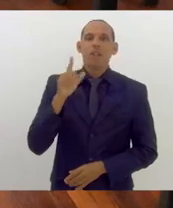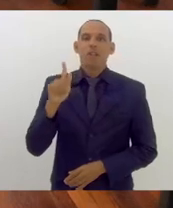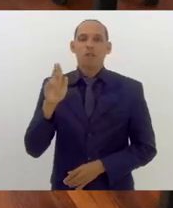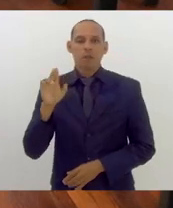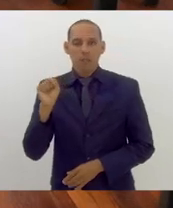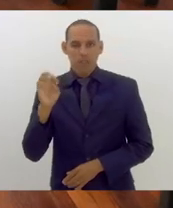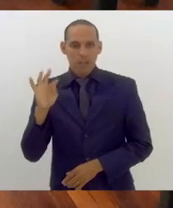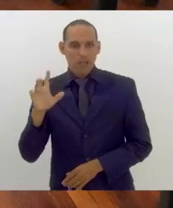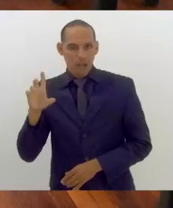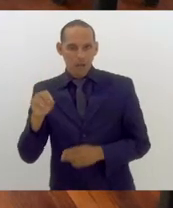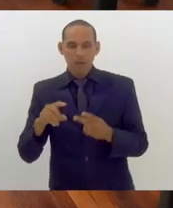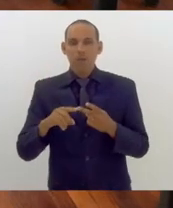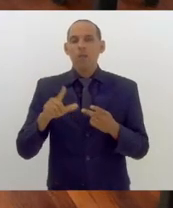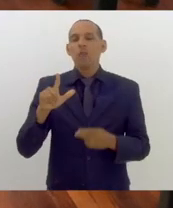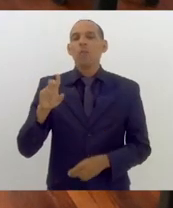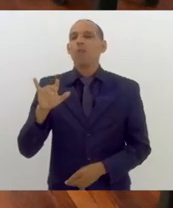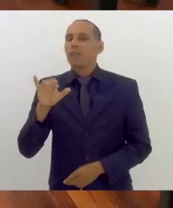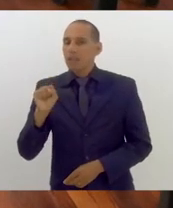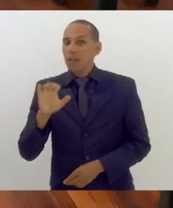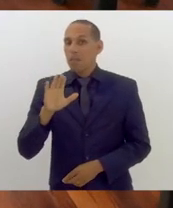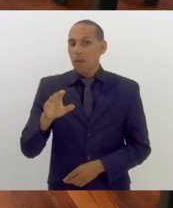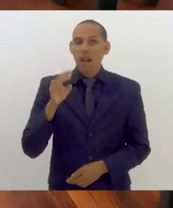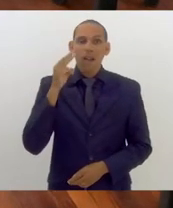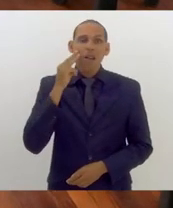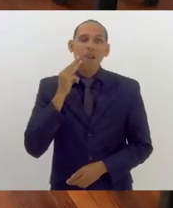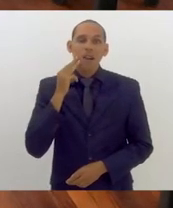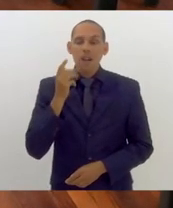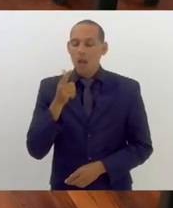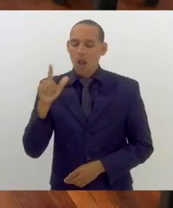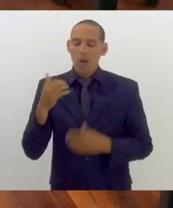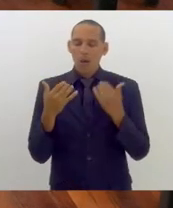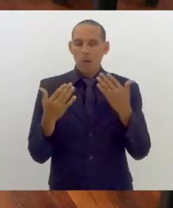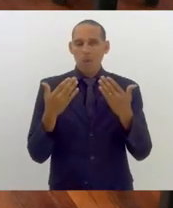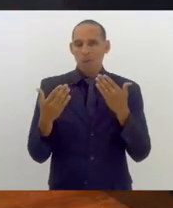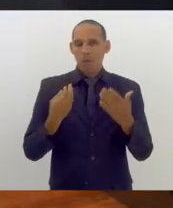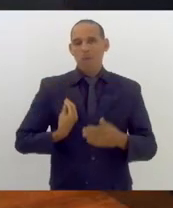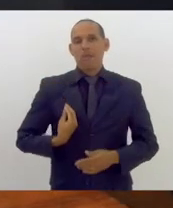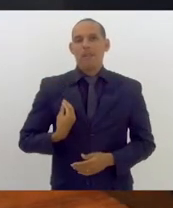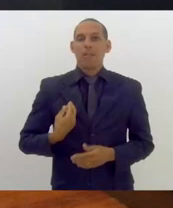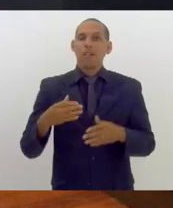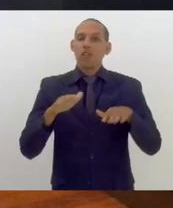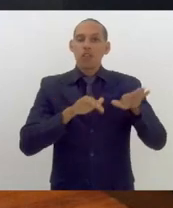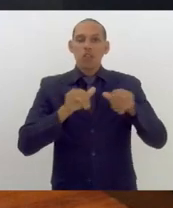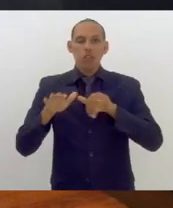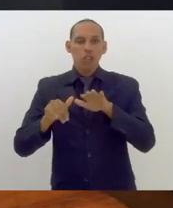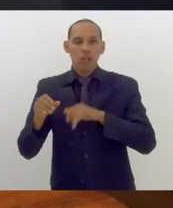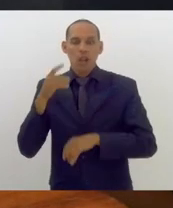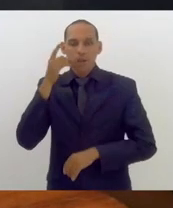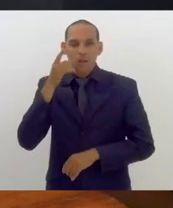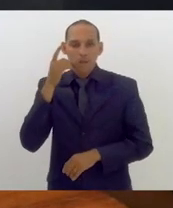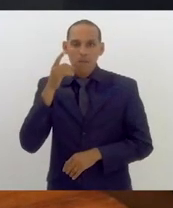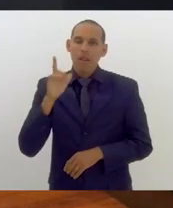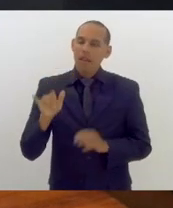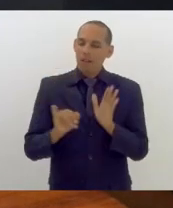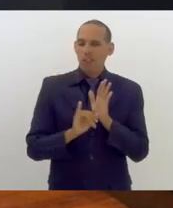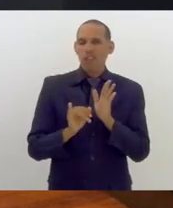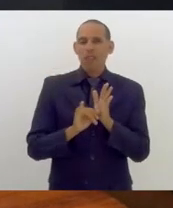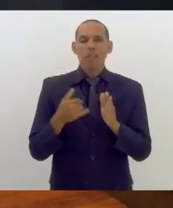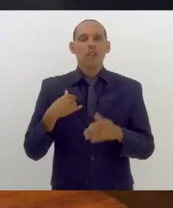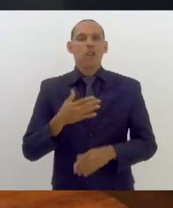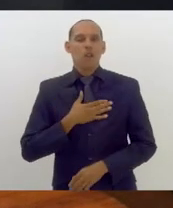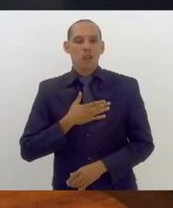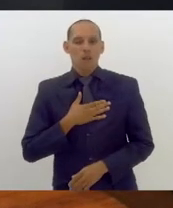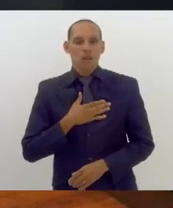como expliquei valdoc Carneiro está numa outra audiência convoca os senhores Deputados de convocação eu gosto sempre que